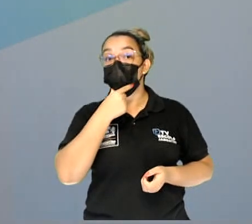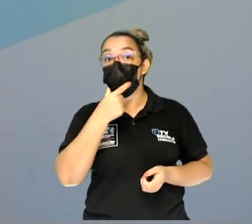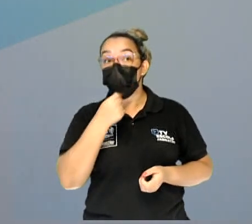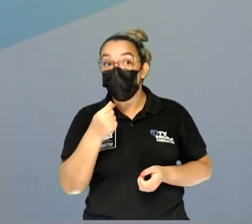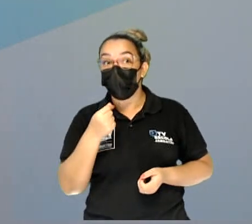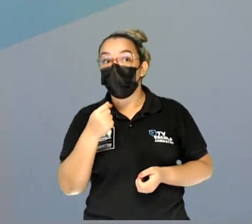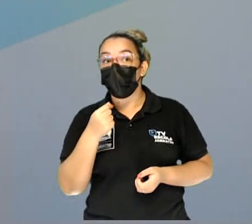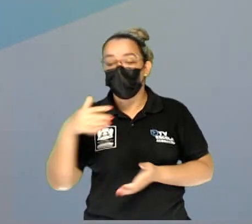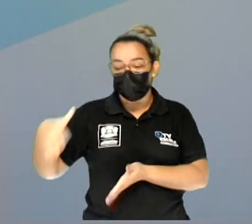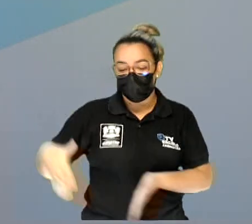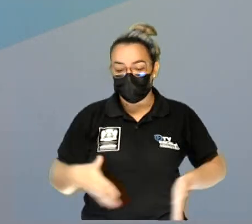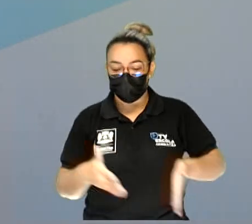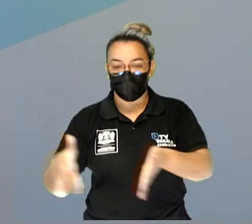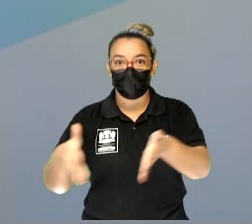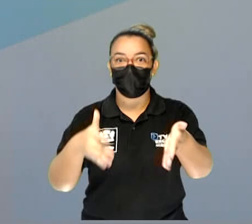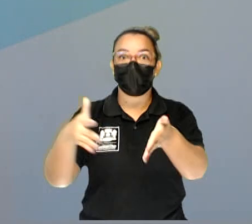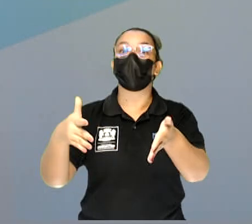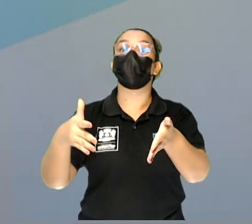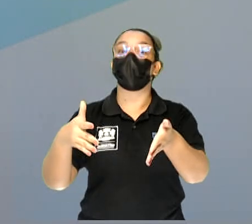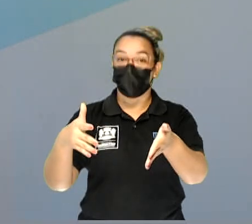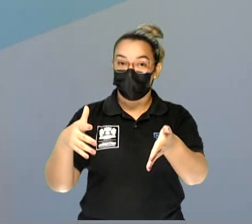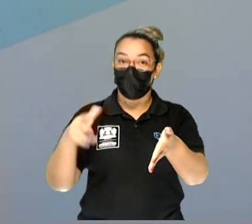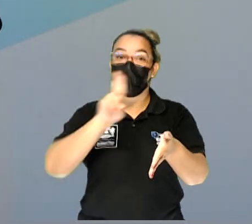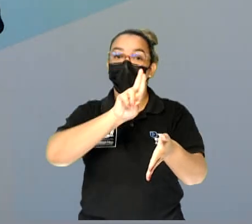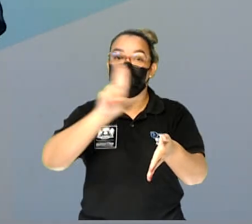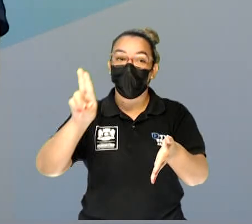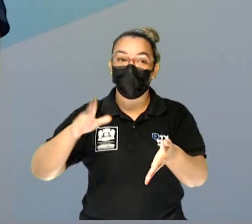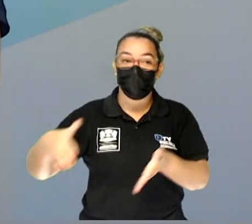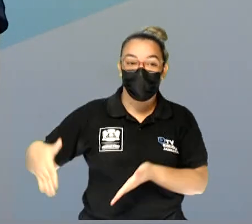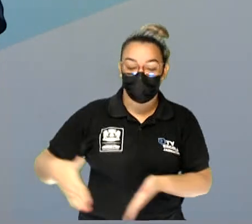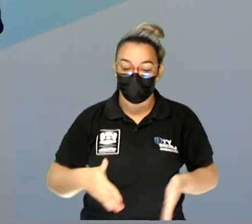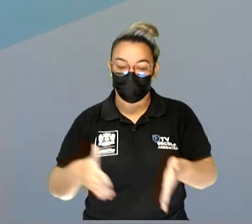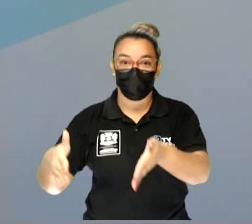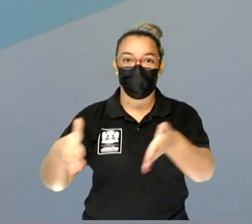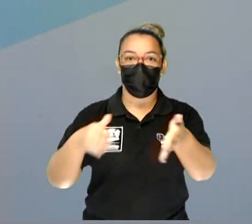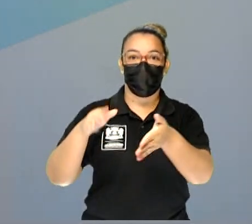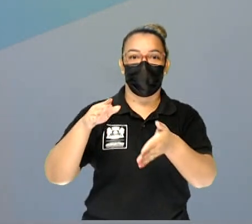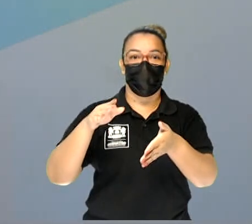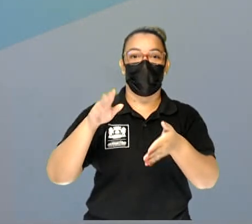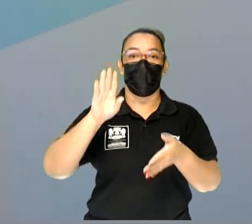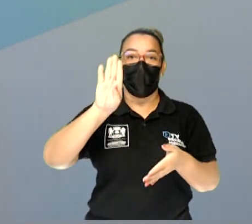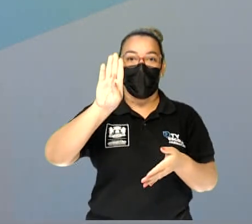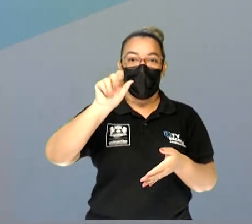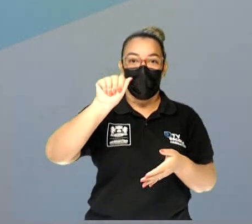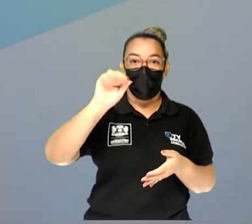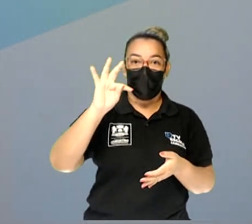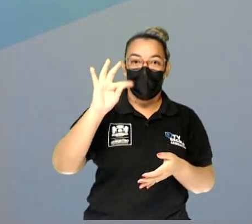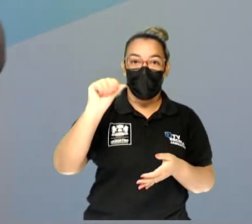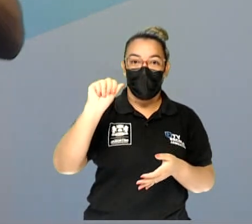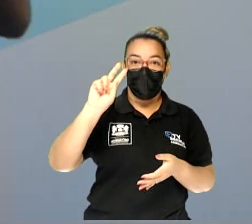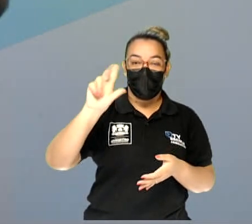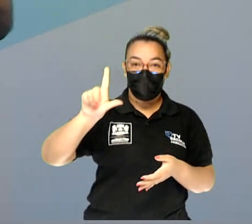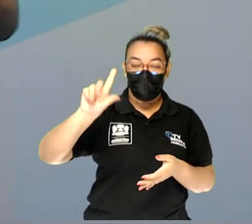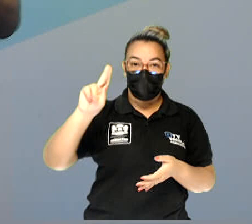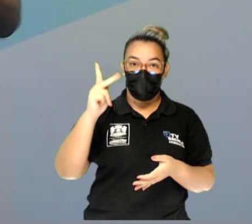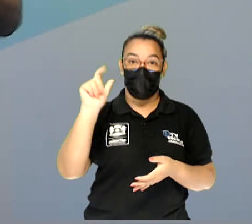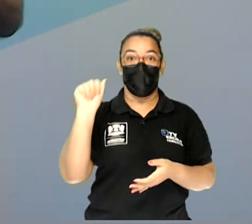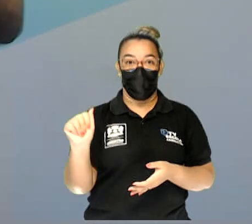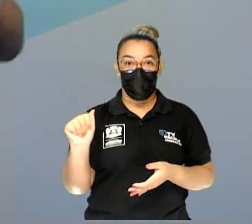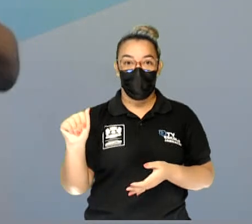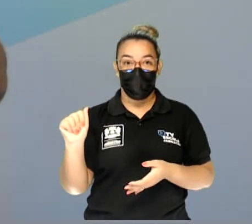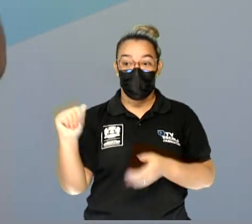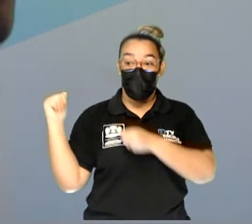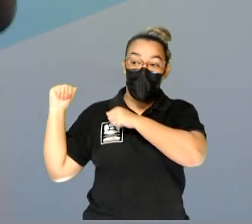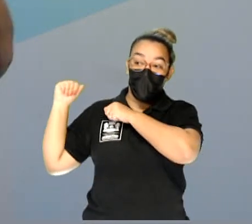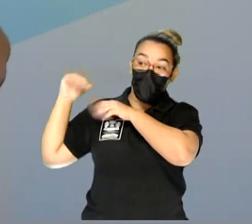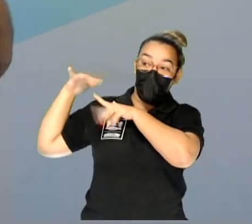nome bem sugestivo. Estrada da Batalha. Pois é, ele foi com esses 300 homens nessa estrada para